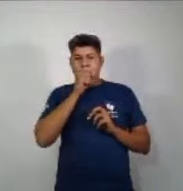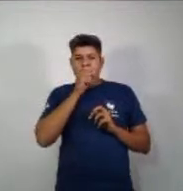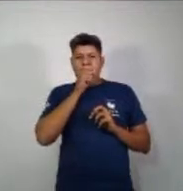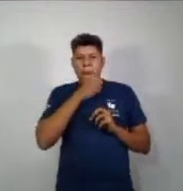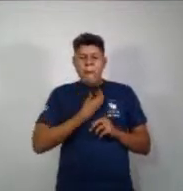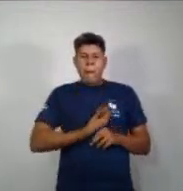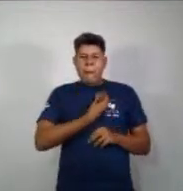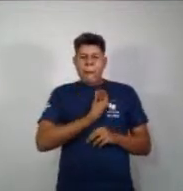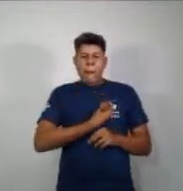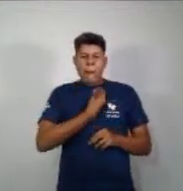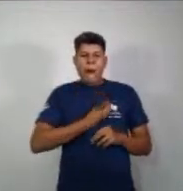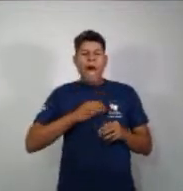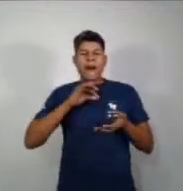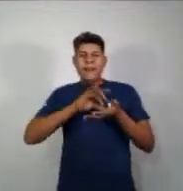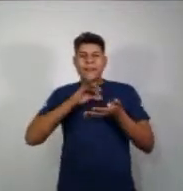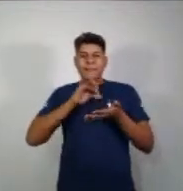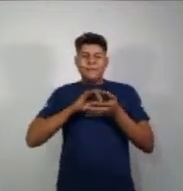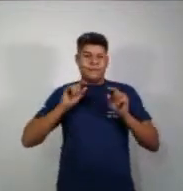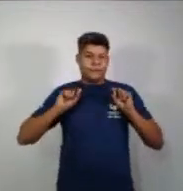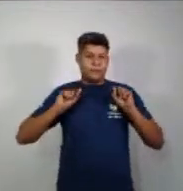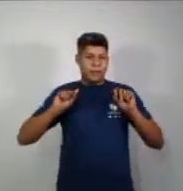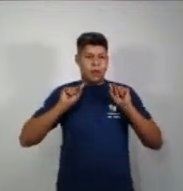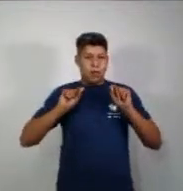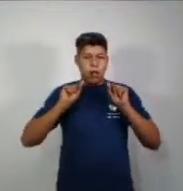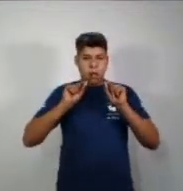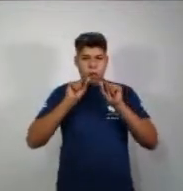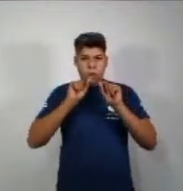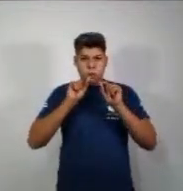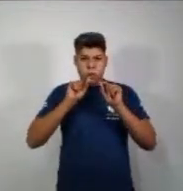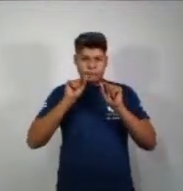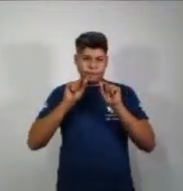disso, de fato, é que enquanto ele